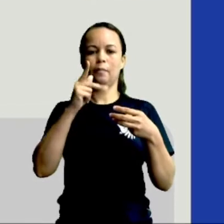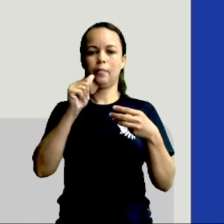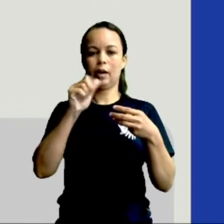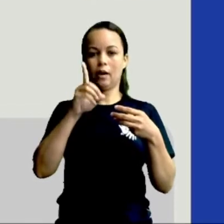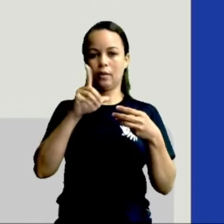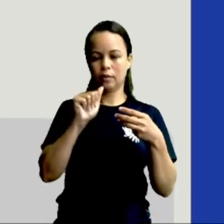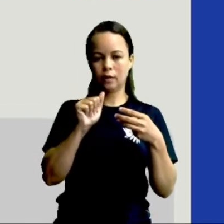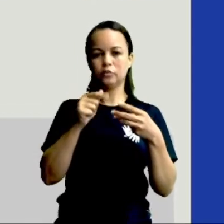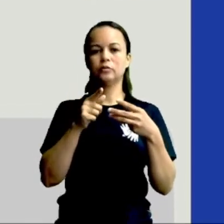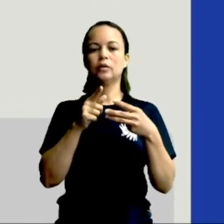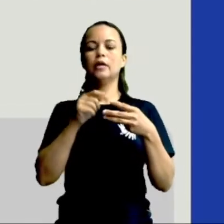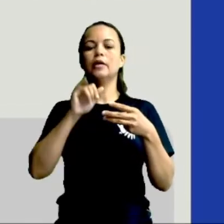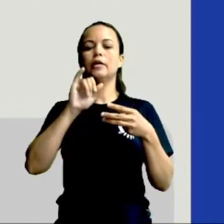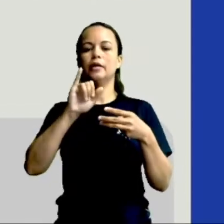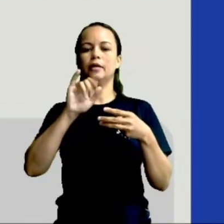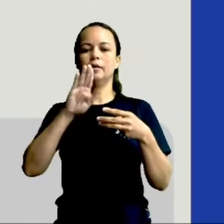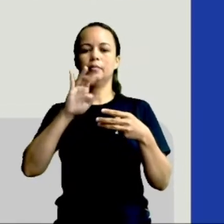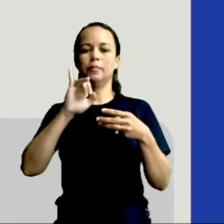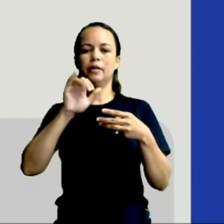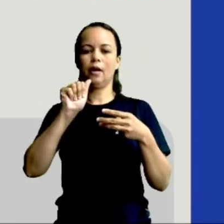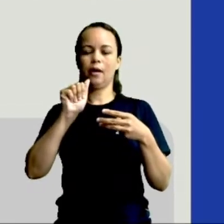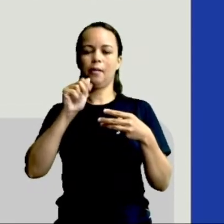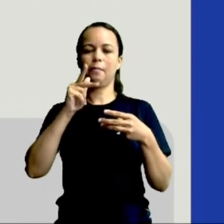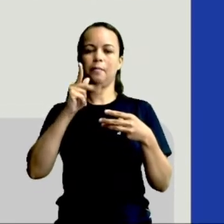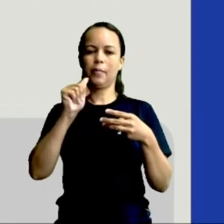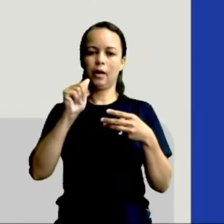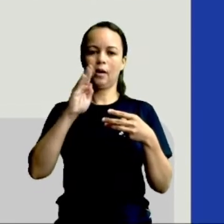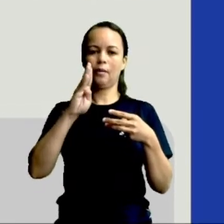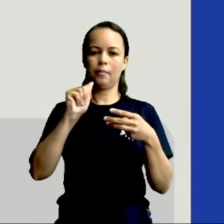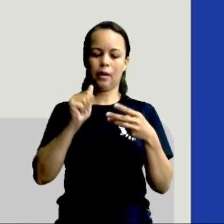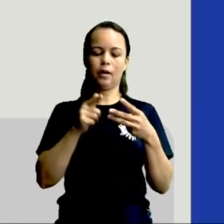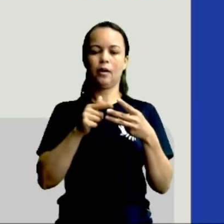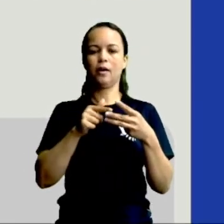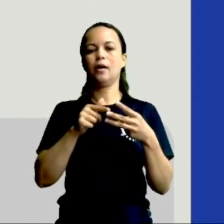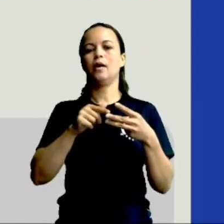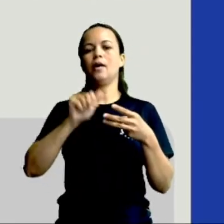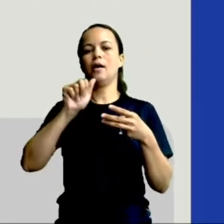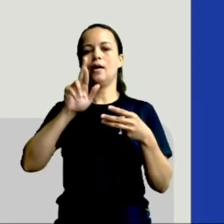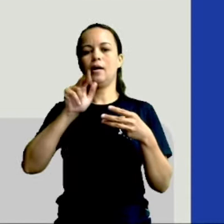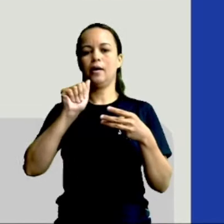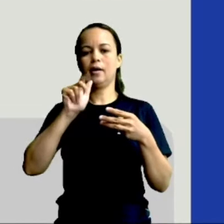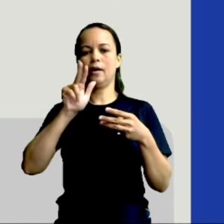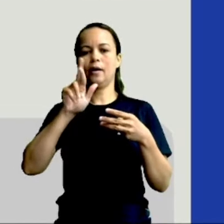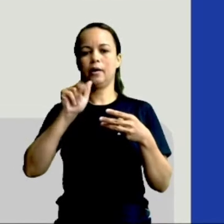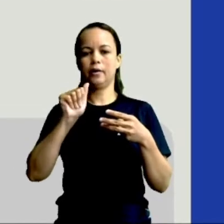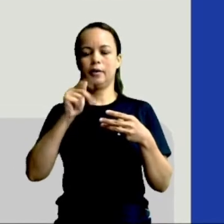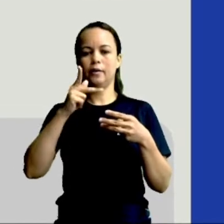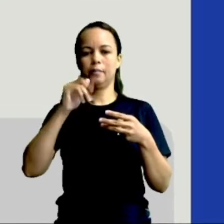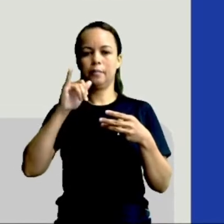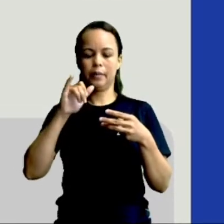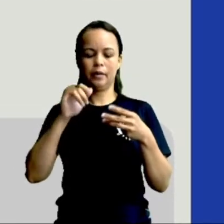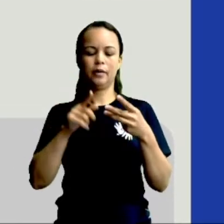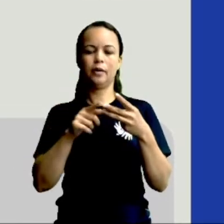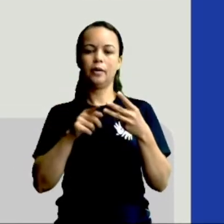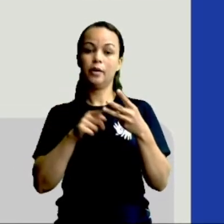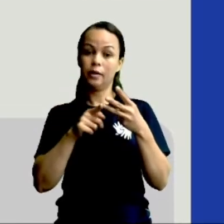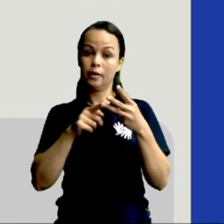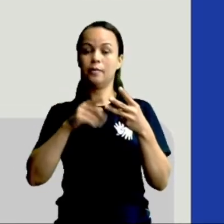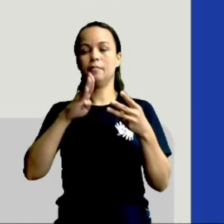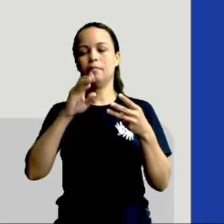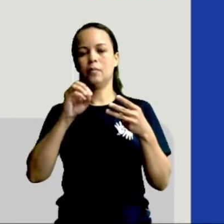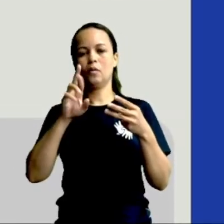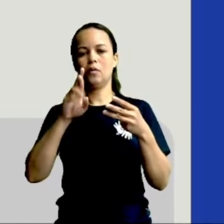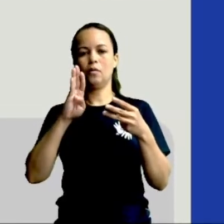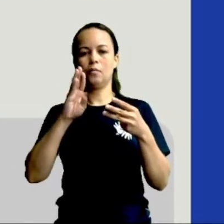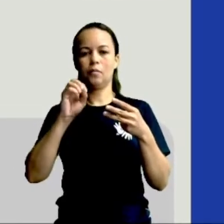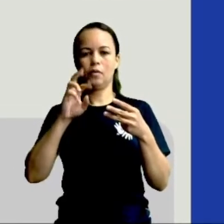ter a Ibiapaba, a Araripe e Borborema. E no Planalto Baiano encontra-se o